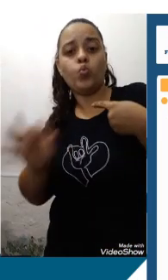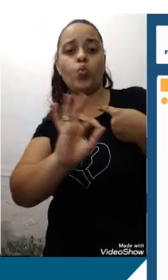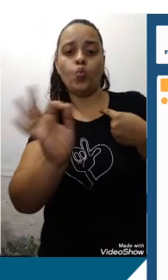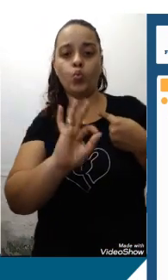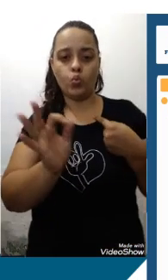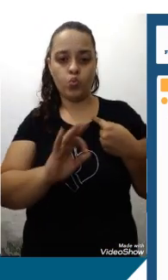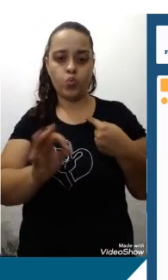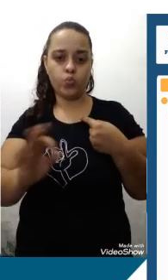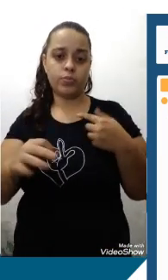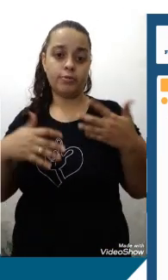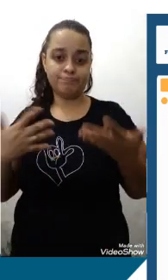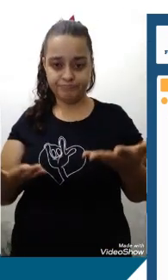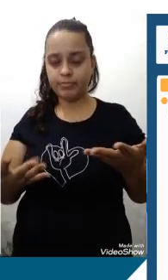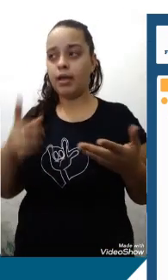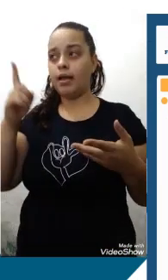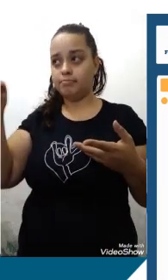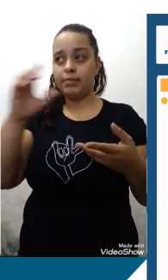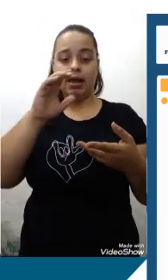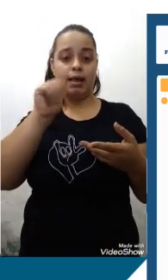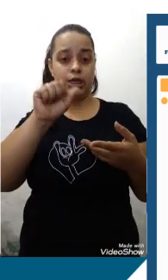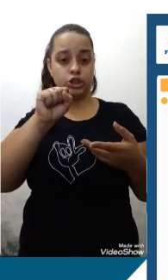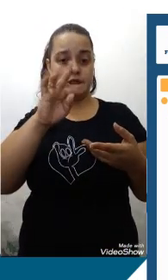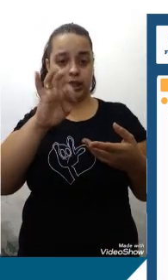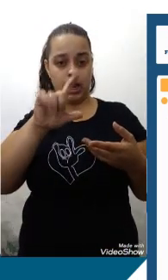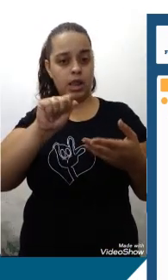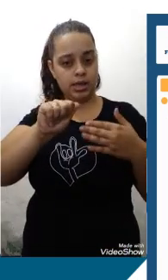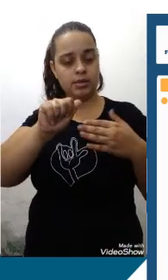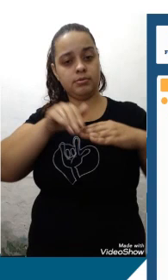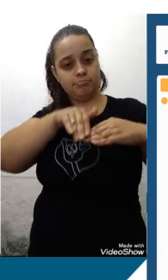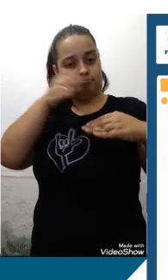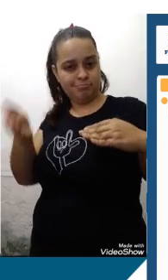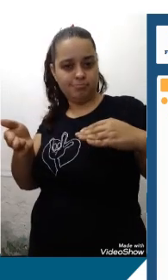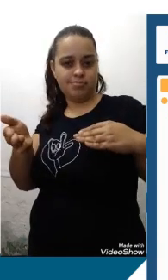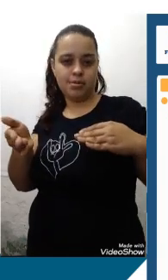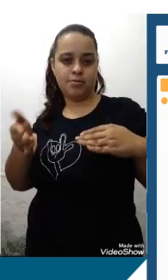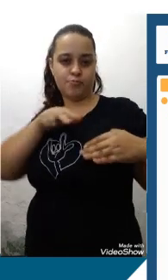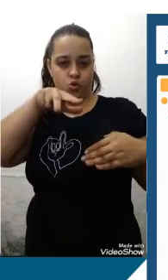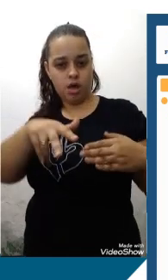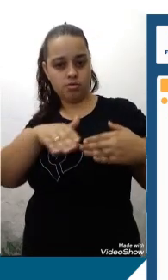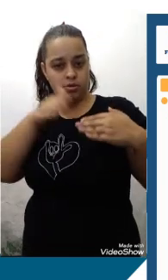até que o rei de Castela decide que ele tem o direito de reclamar o trono português. Essa situação vai acabar dividindo a